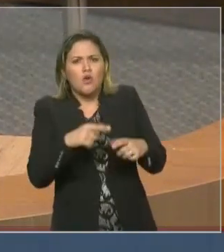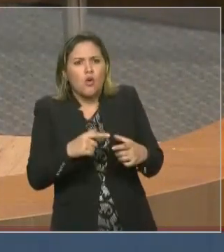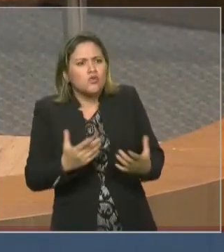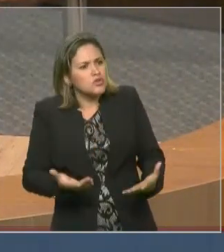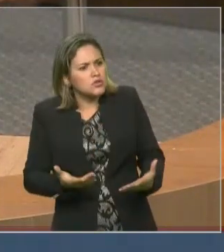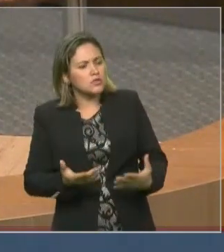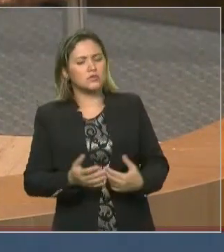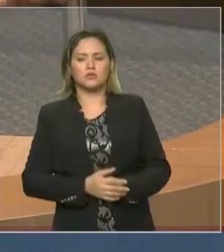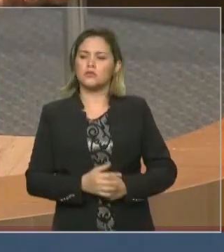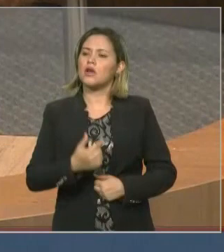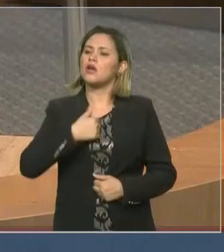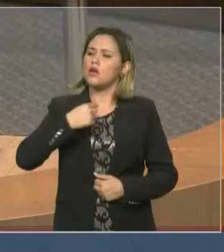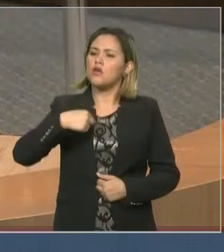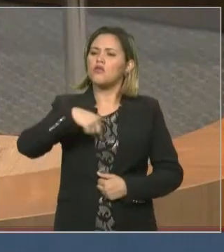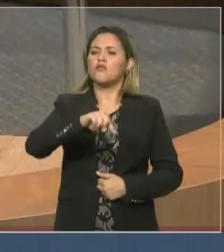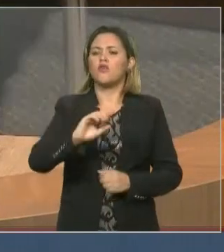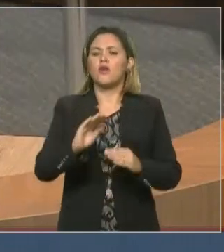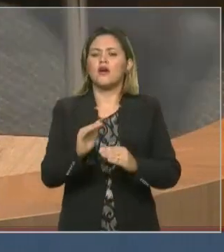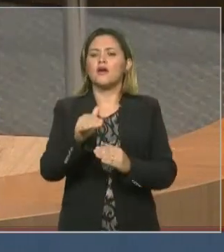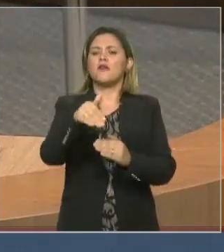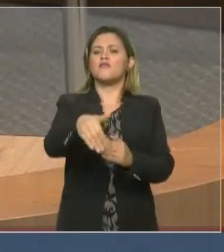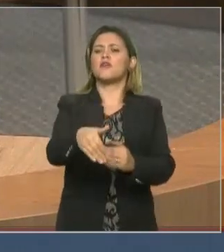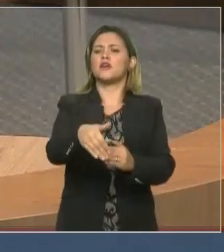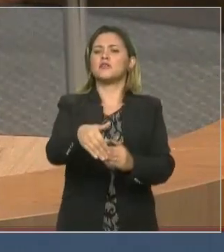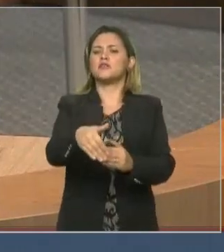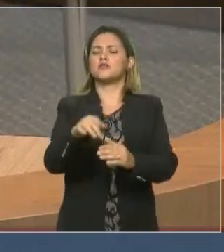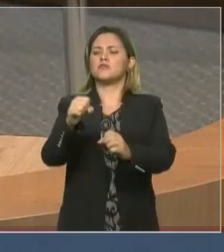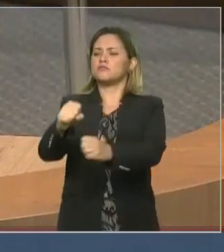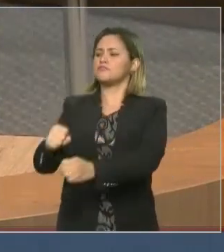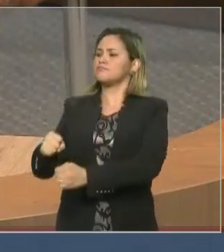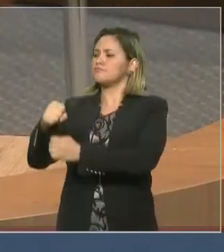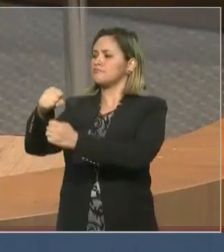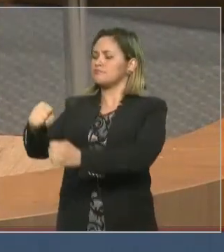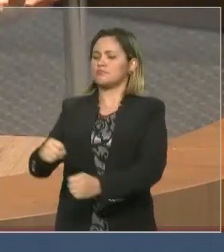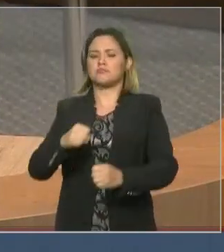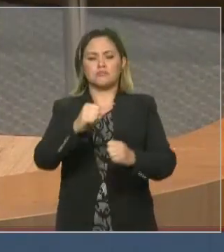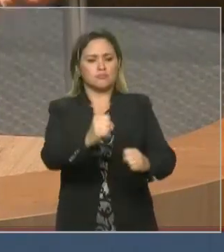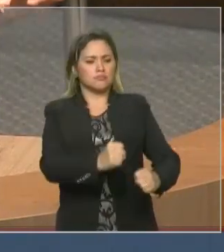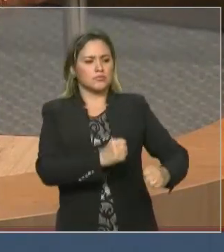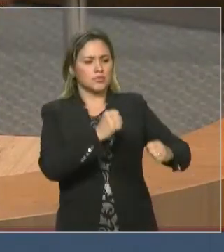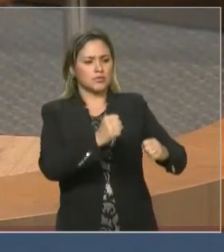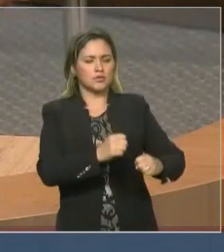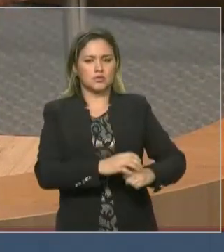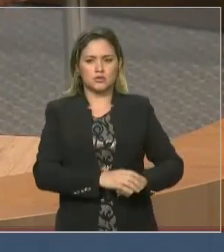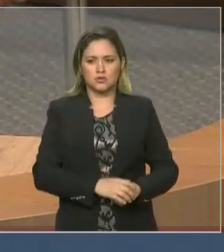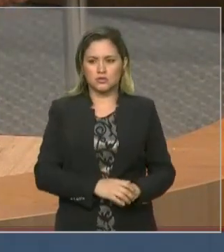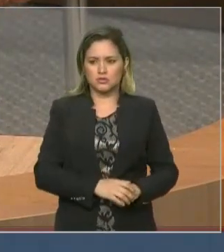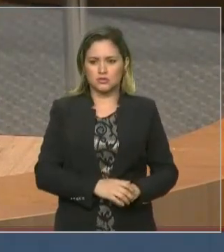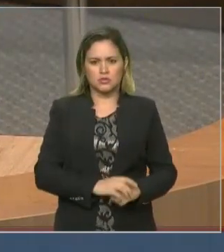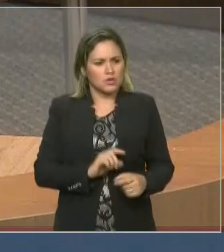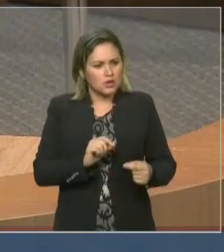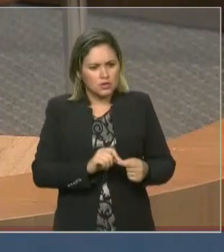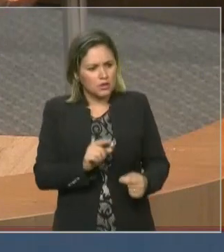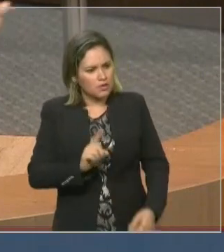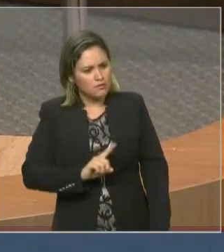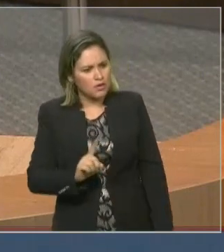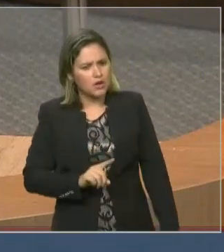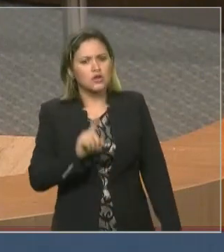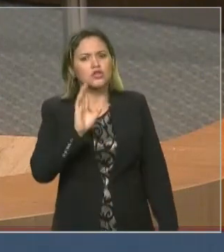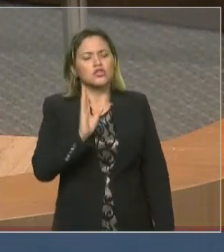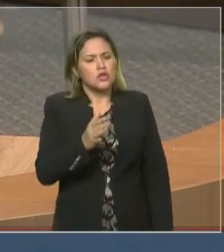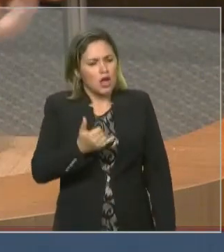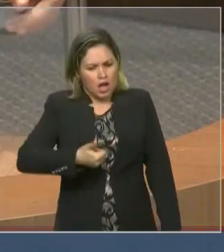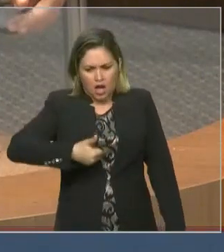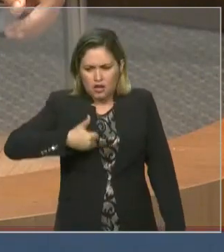popa da canoa. Pai, não faz isso. Tu já deste o que tinha de dar. Teu lugar não é mais